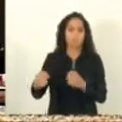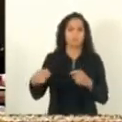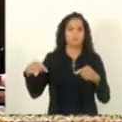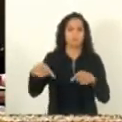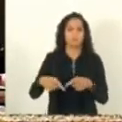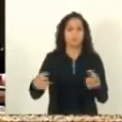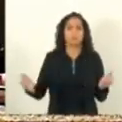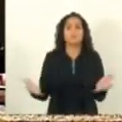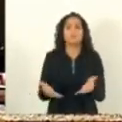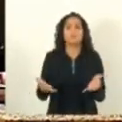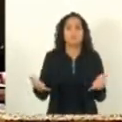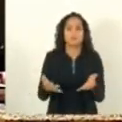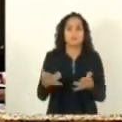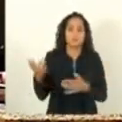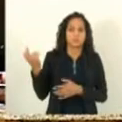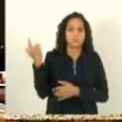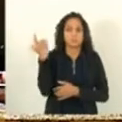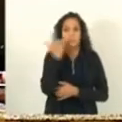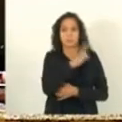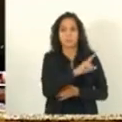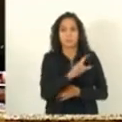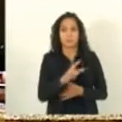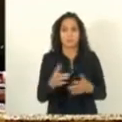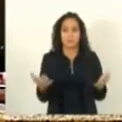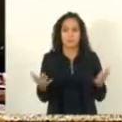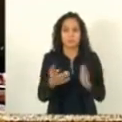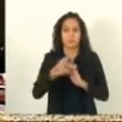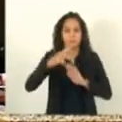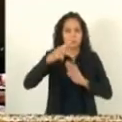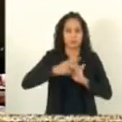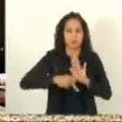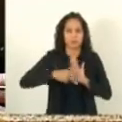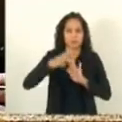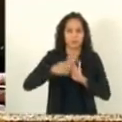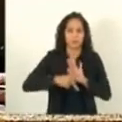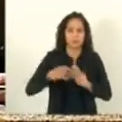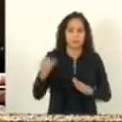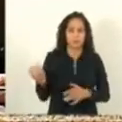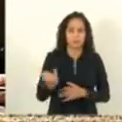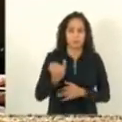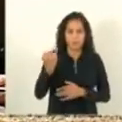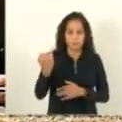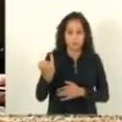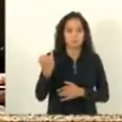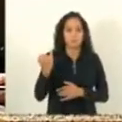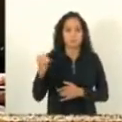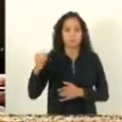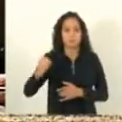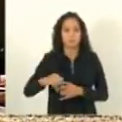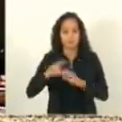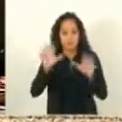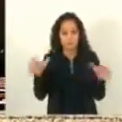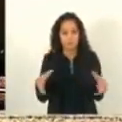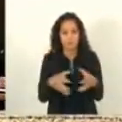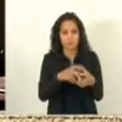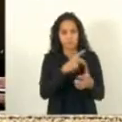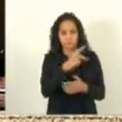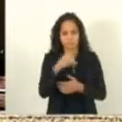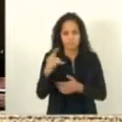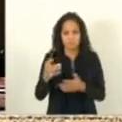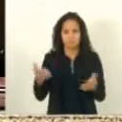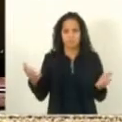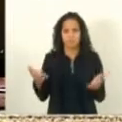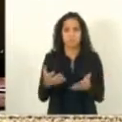dia de hoje com a vitória desse projeto tão importante para a categoria. Vamos